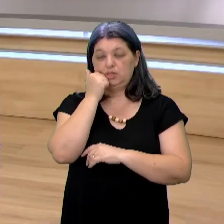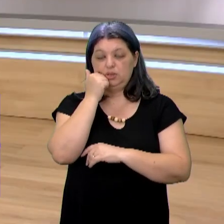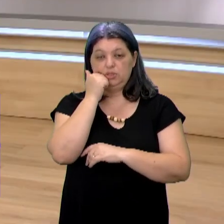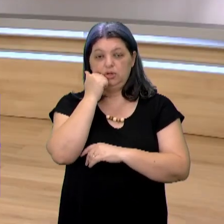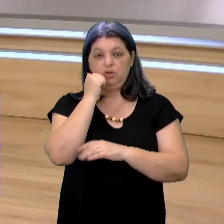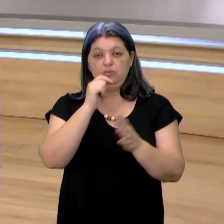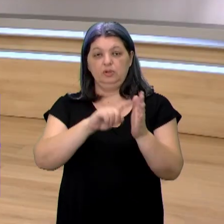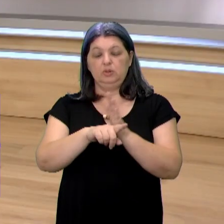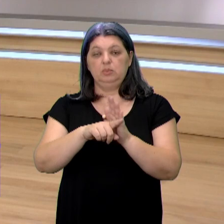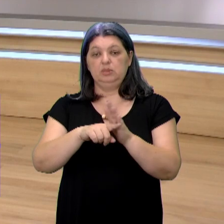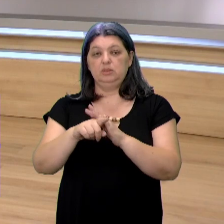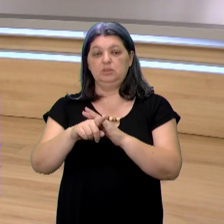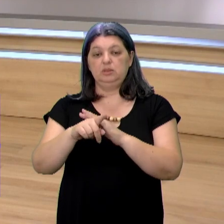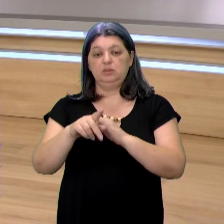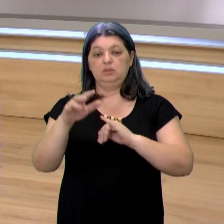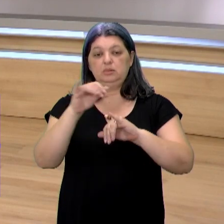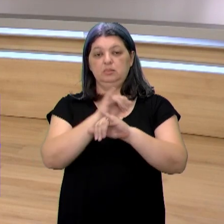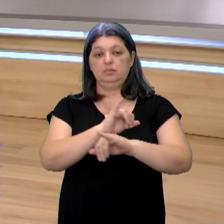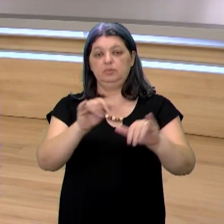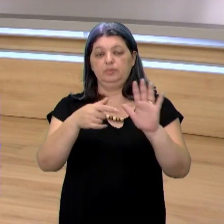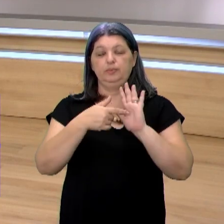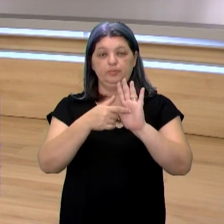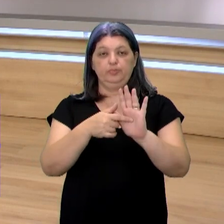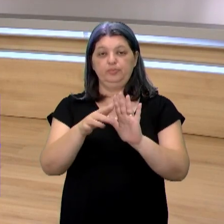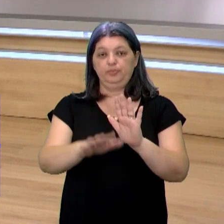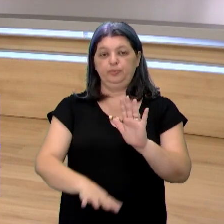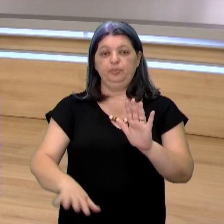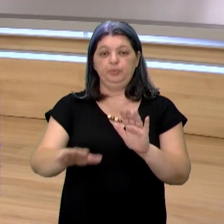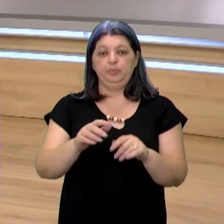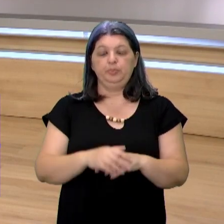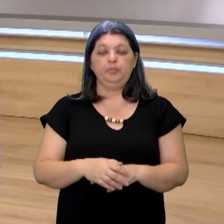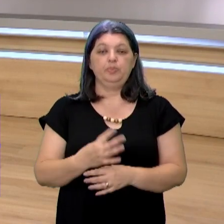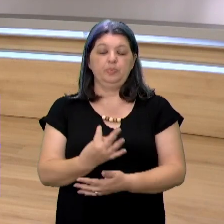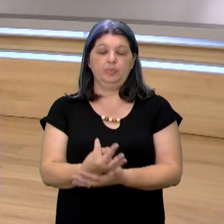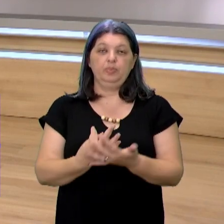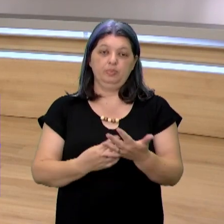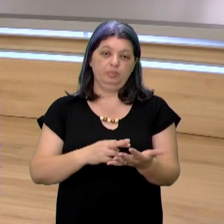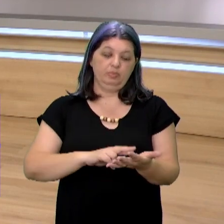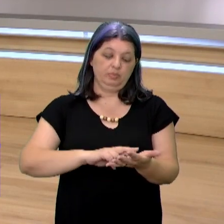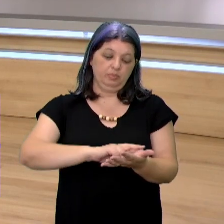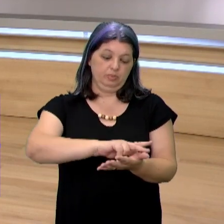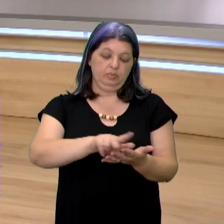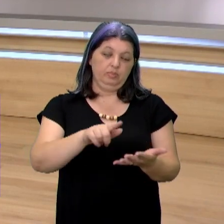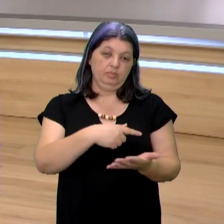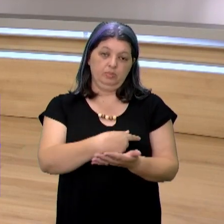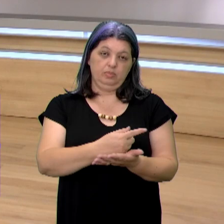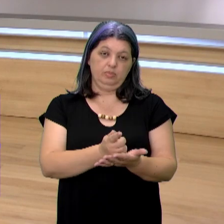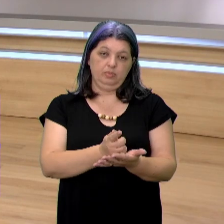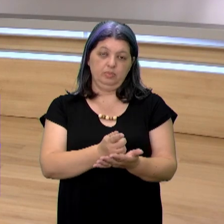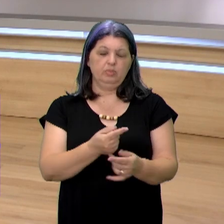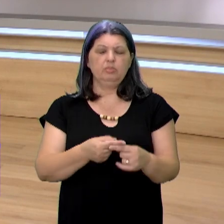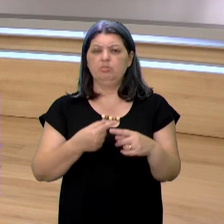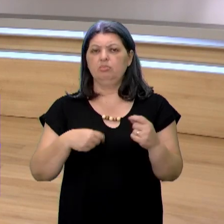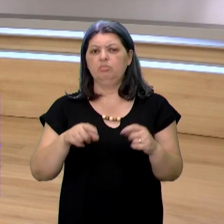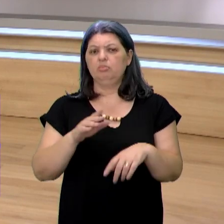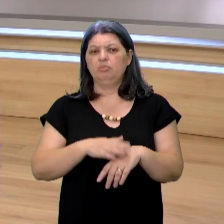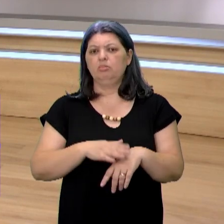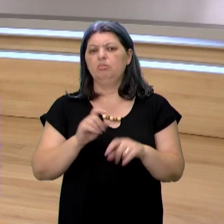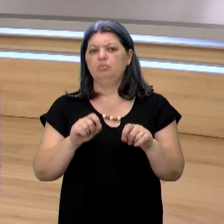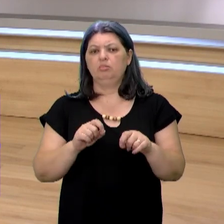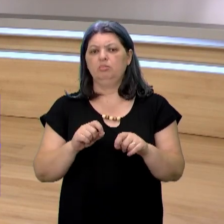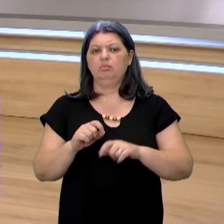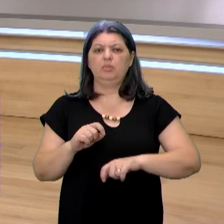Então, a questão pede que você identifique a finalidade de textos de diferentes gêneros. Esse texto serve para o quê?